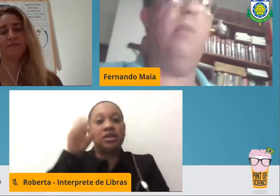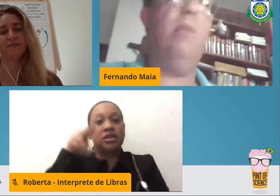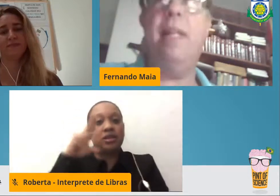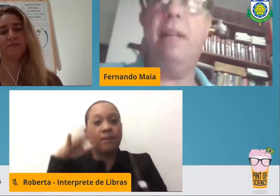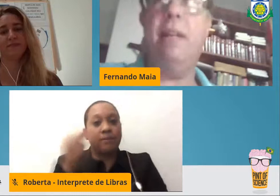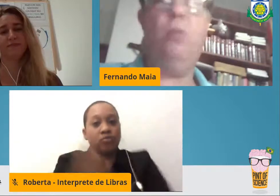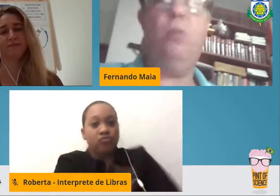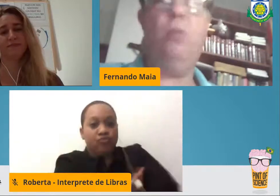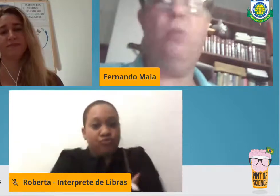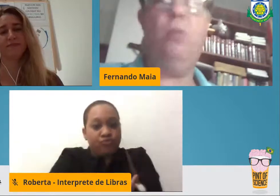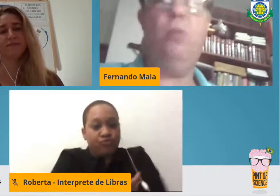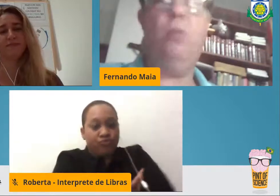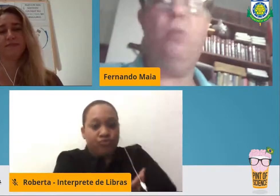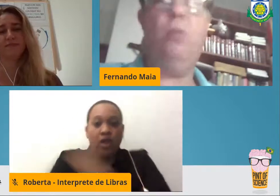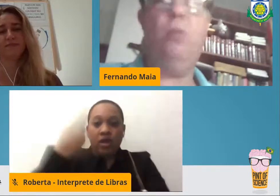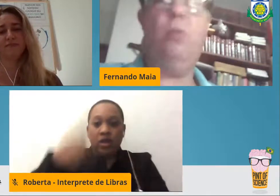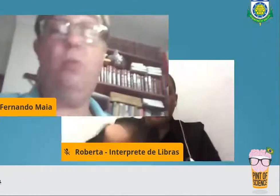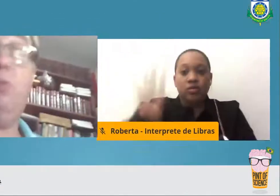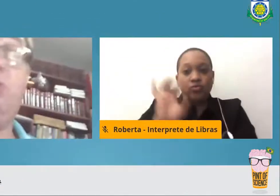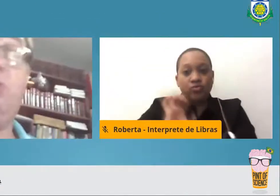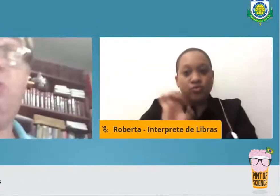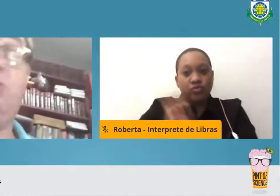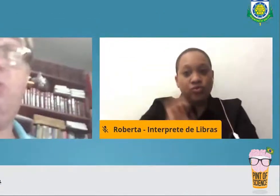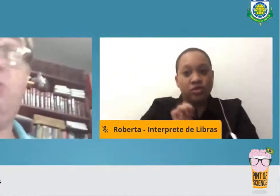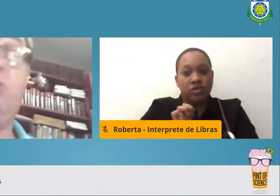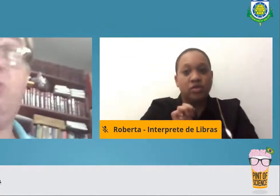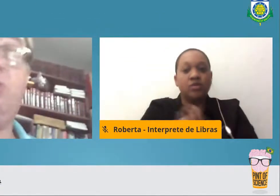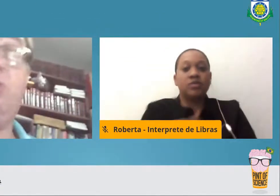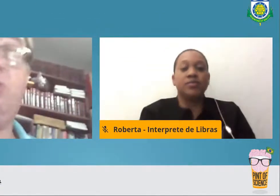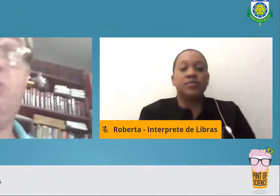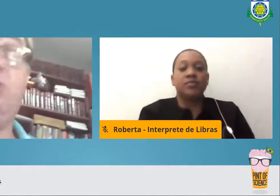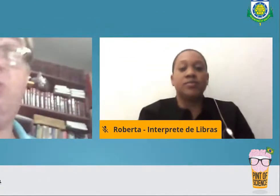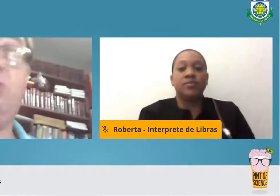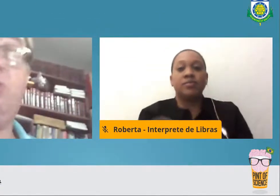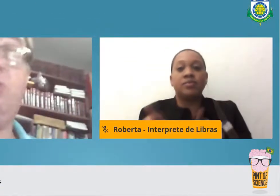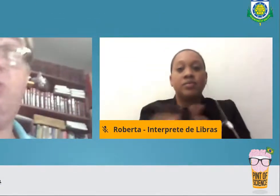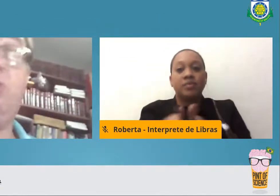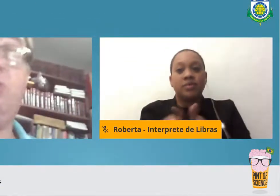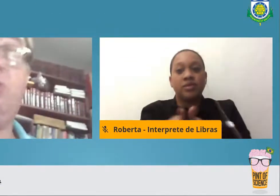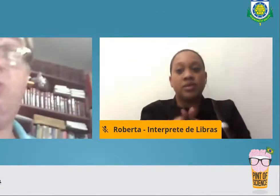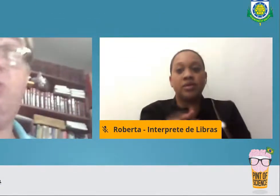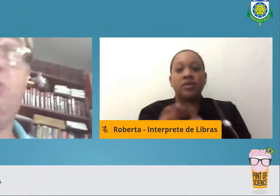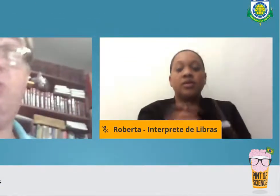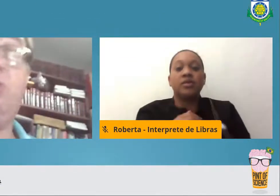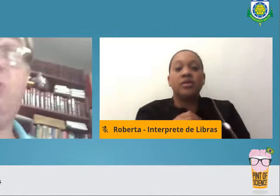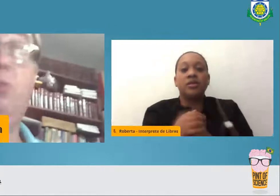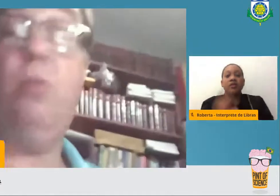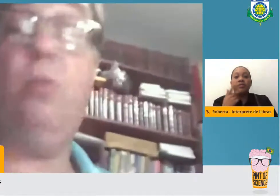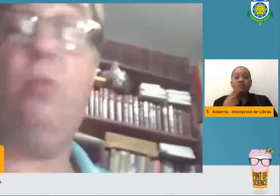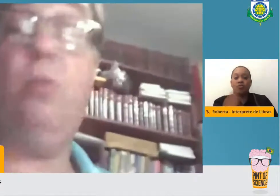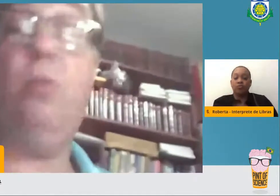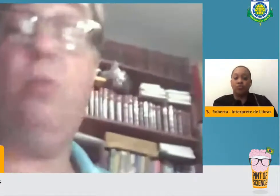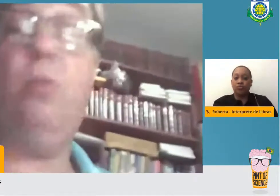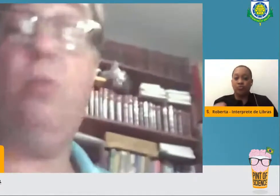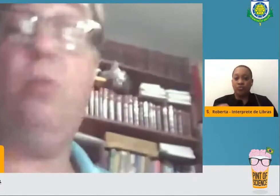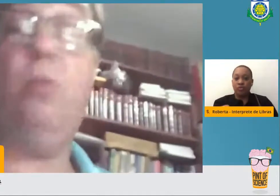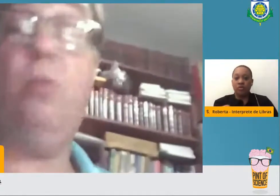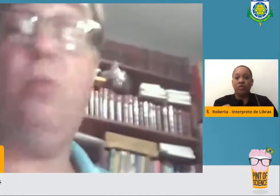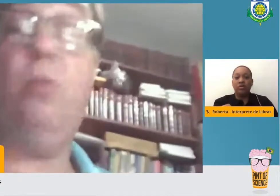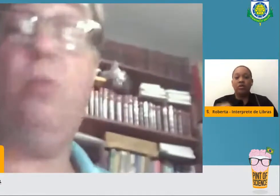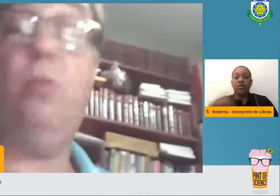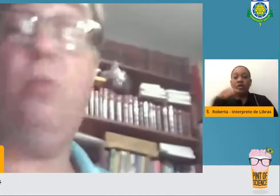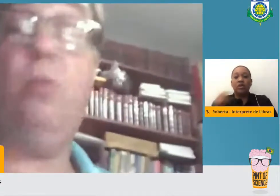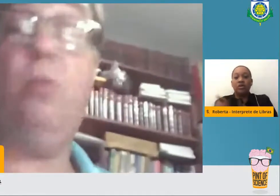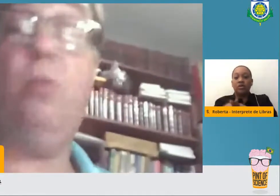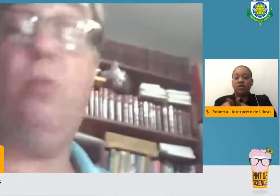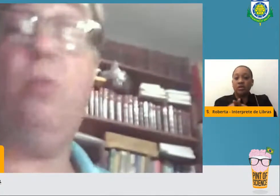alto risco do Estado, no setor de virologia e imunologia do LACEN, Laboratório Central do Estado, da CESAL. Ele é